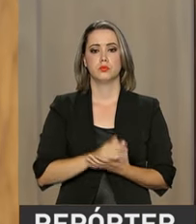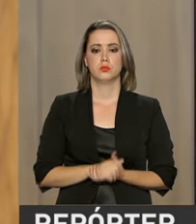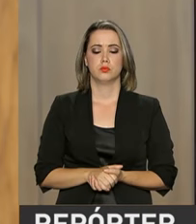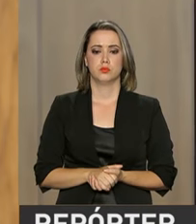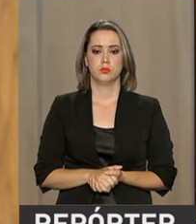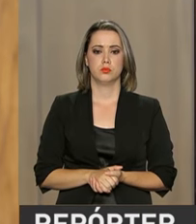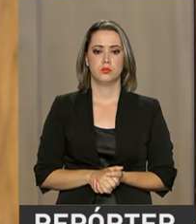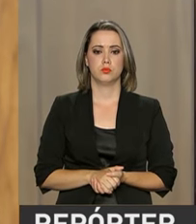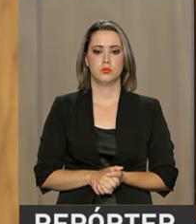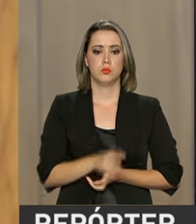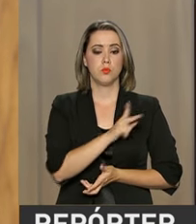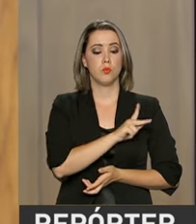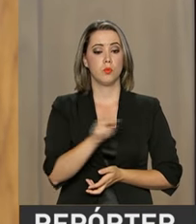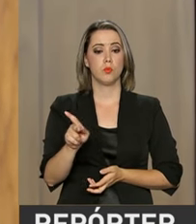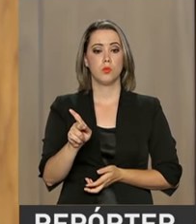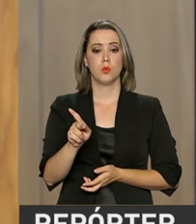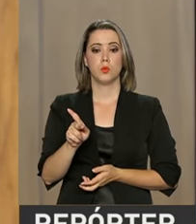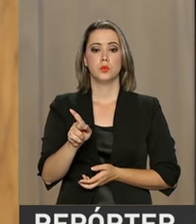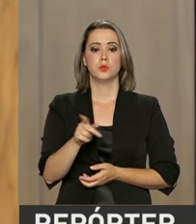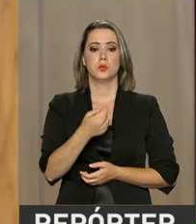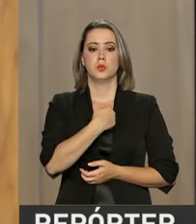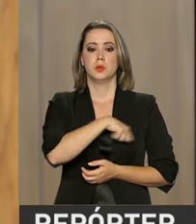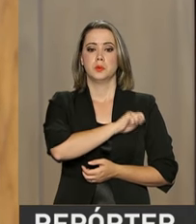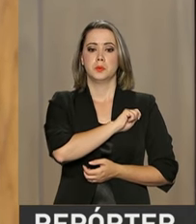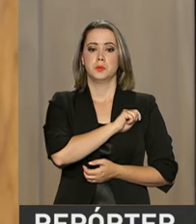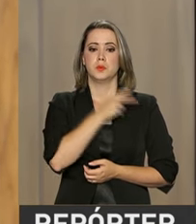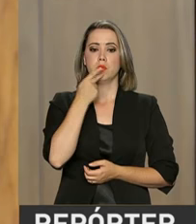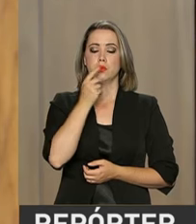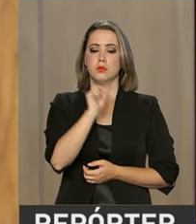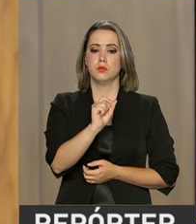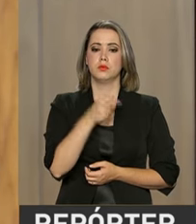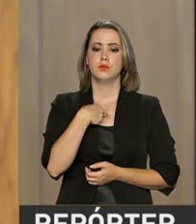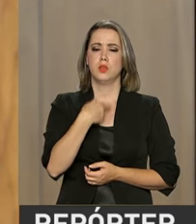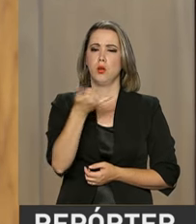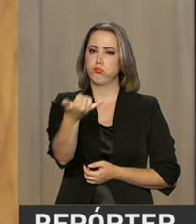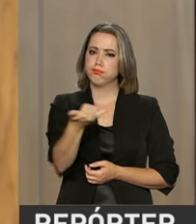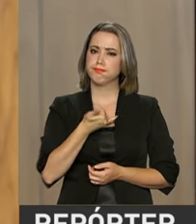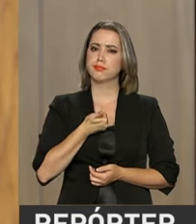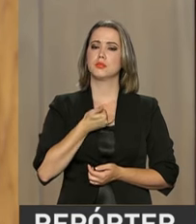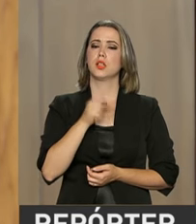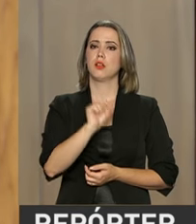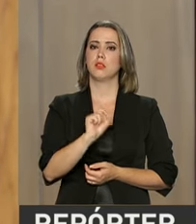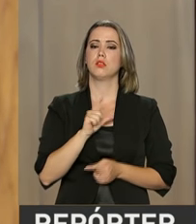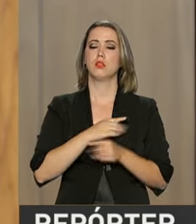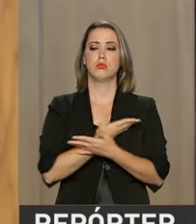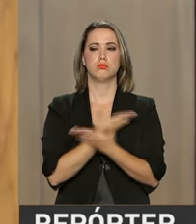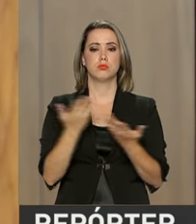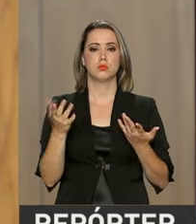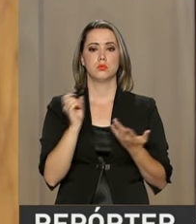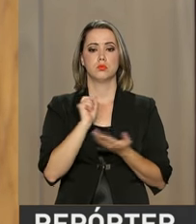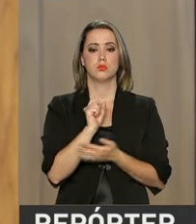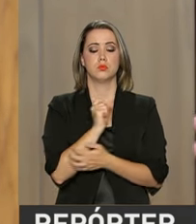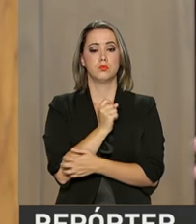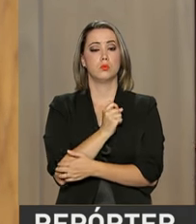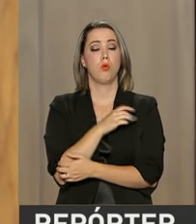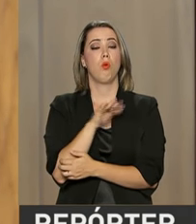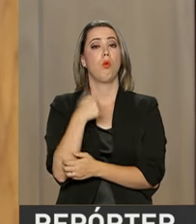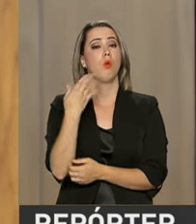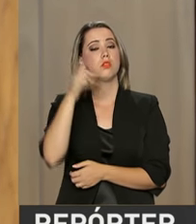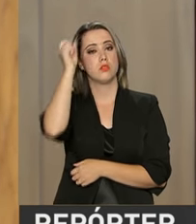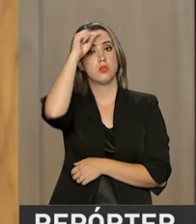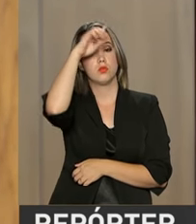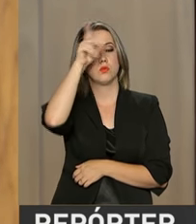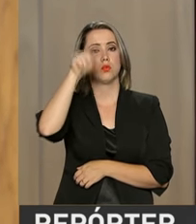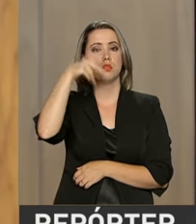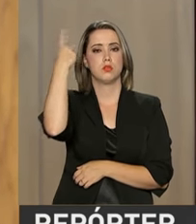presidente roy teve a oportunidade mz e de dizer a todos das dificuldades naturais